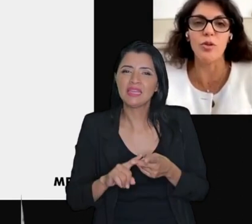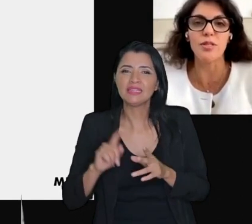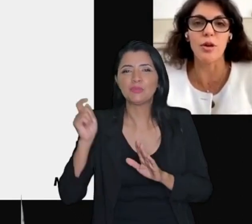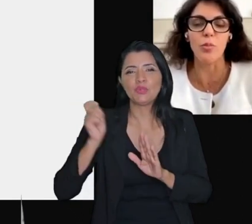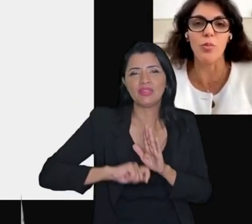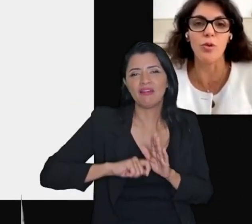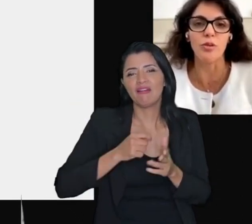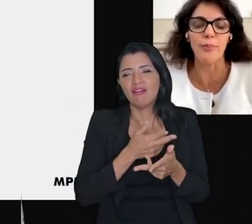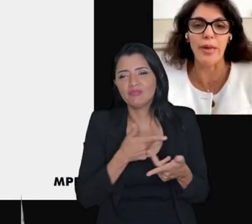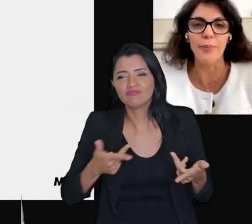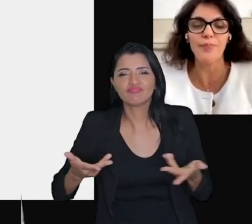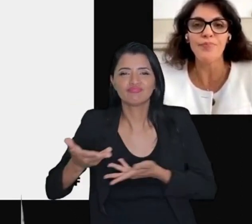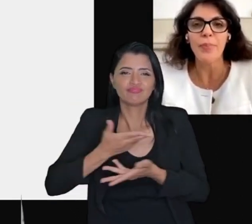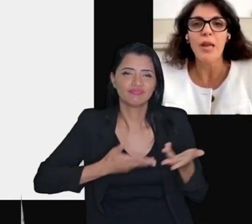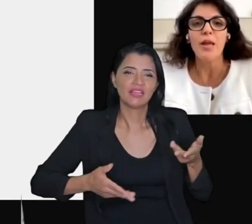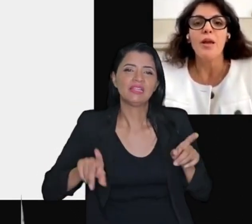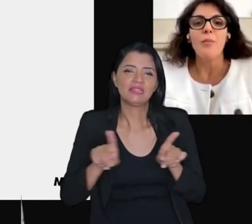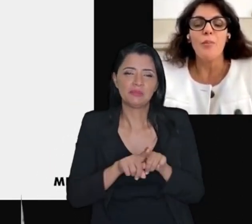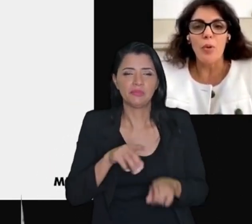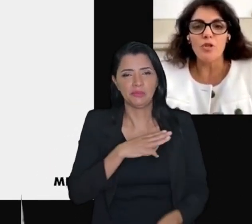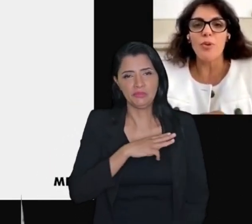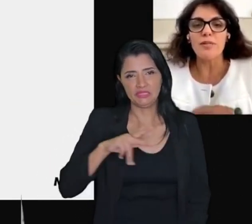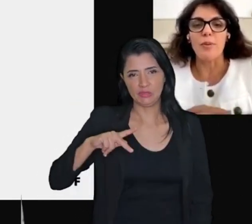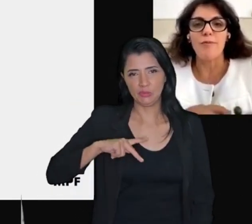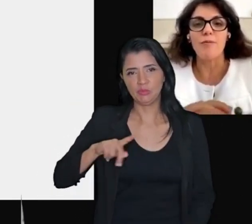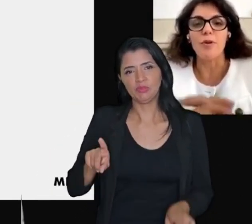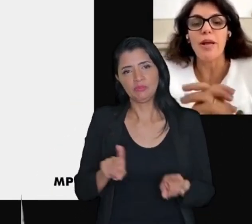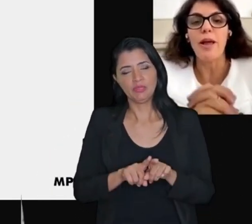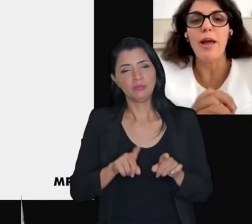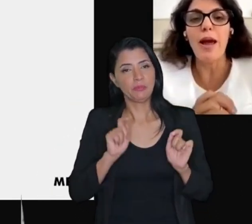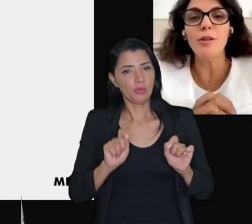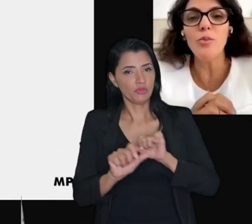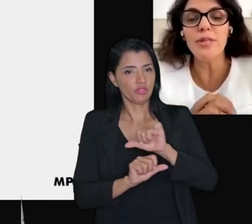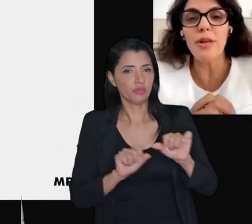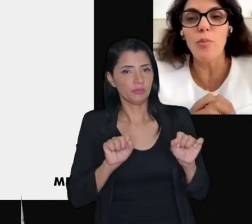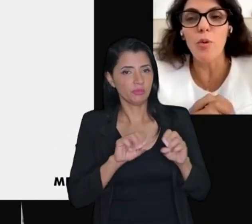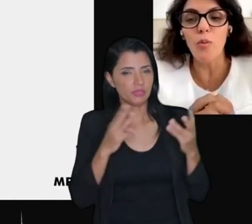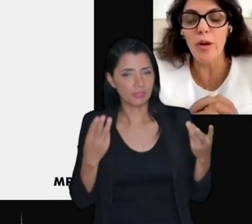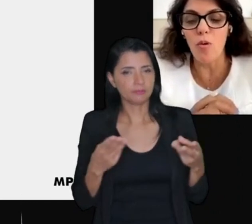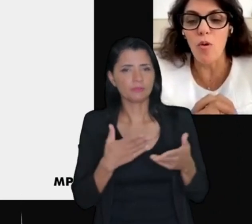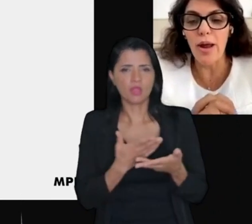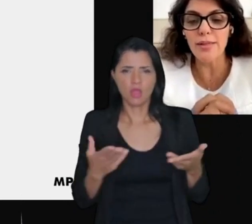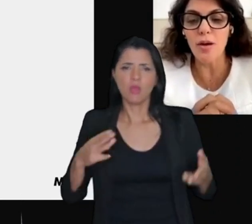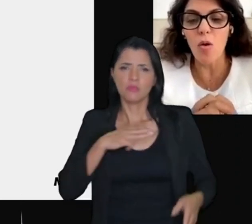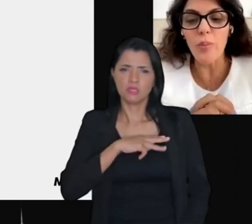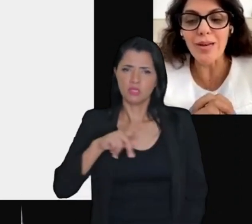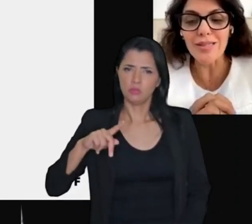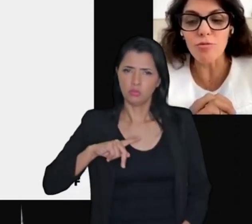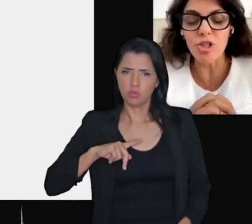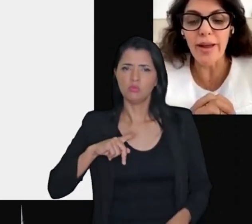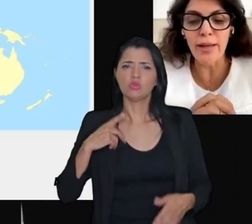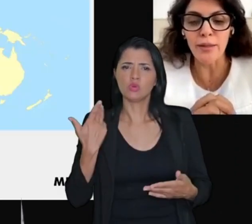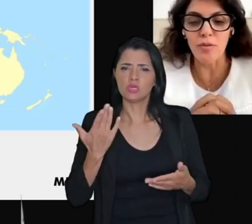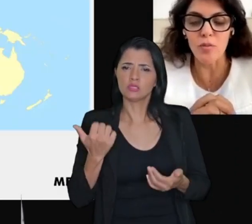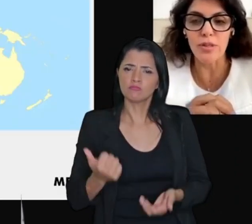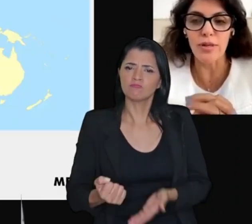está, então, a do Ministério Público também. Pode passar, por favor. A do Ministério Público, esta cooperação direta, vamos dizer